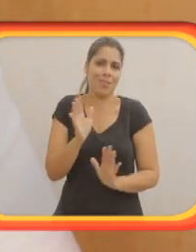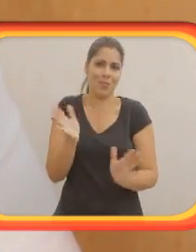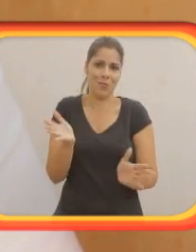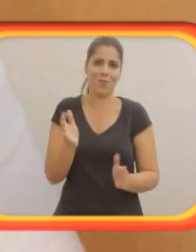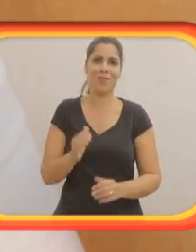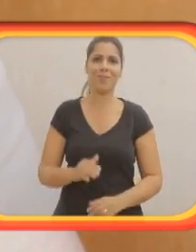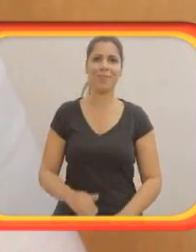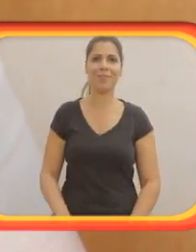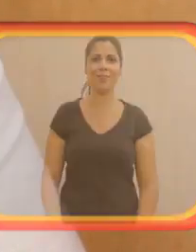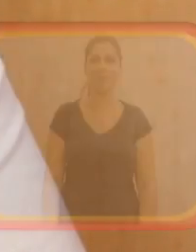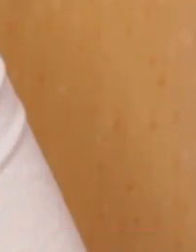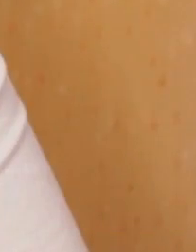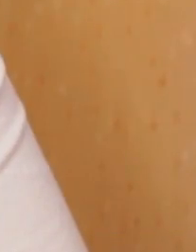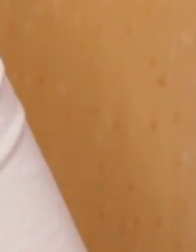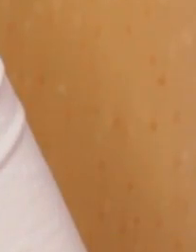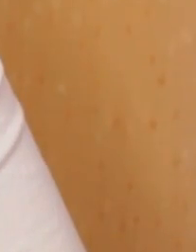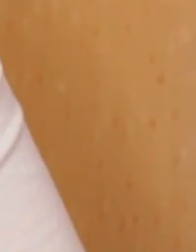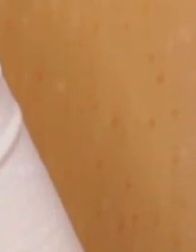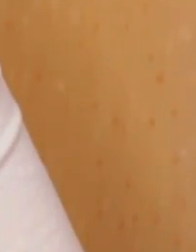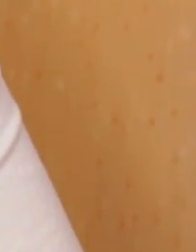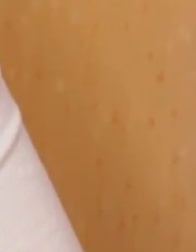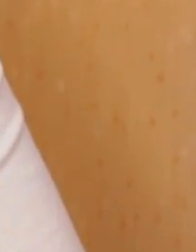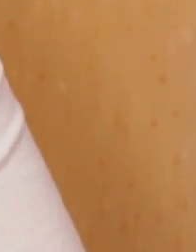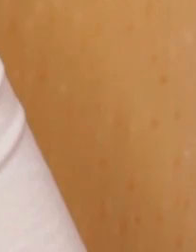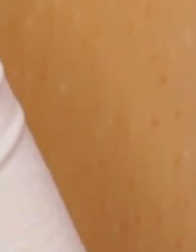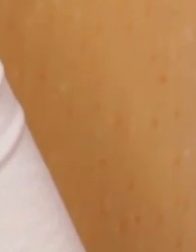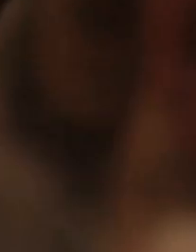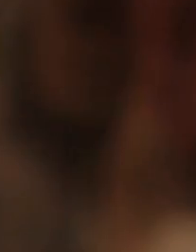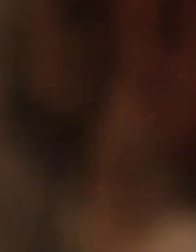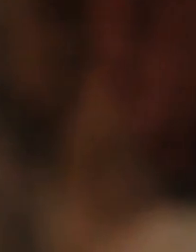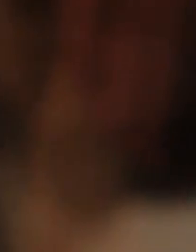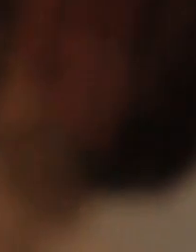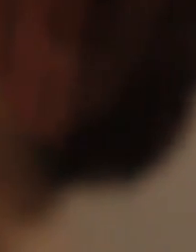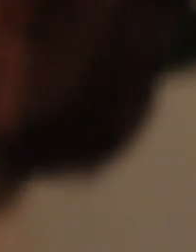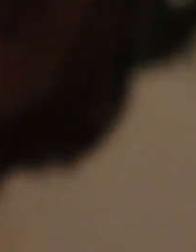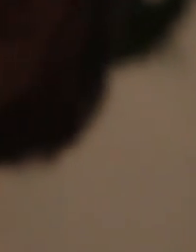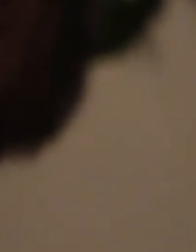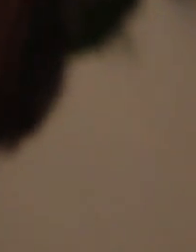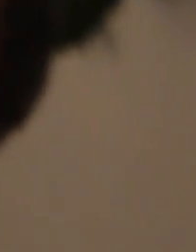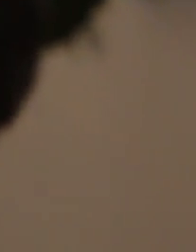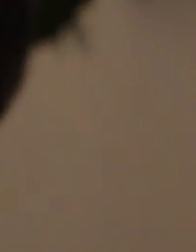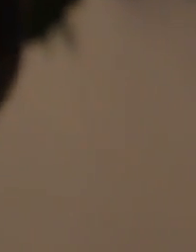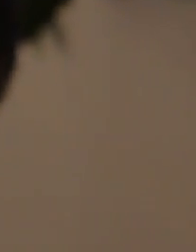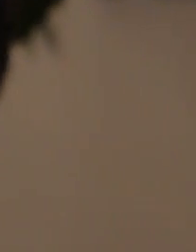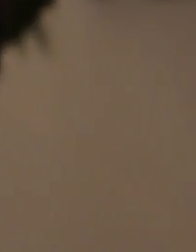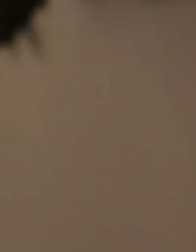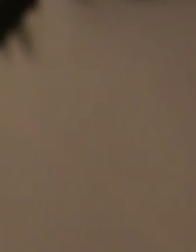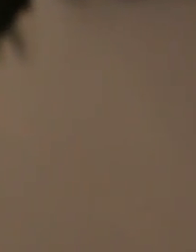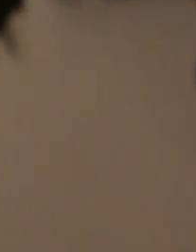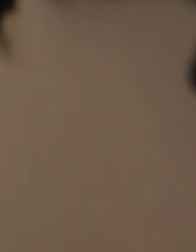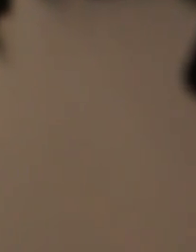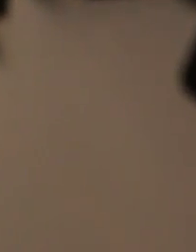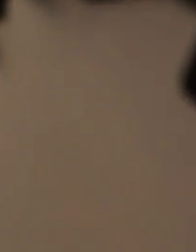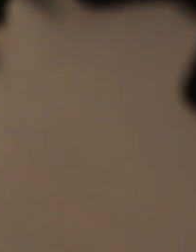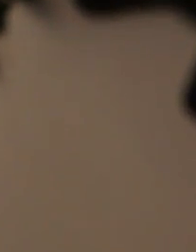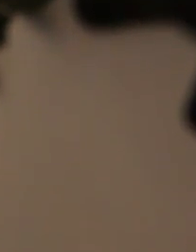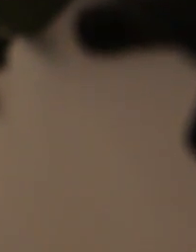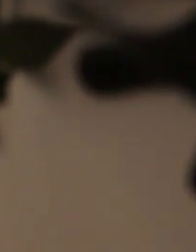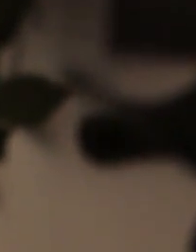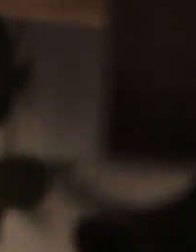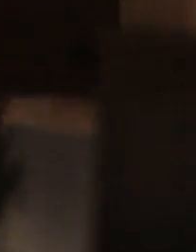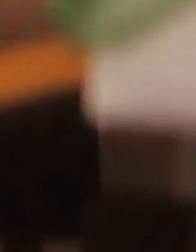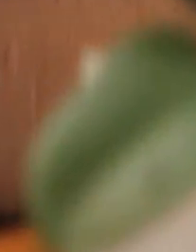criança, eu acho que não tem preço. Não, efetivamente não tem preço. Livro sobre uma mesa. Sentada